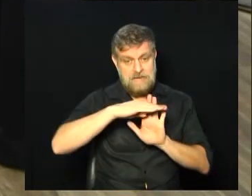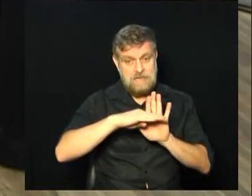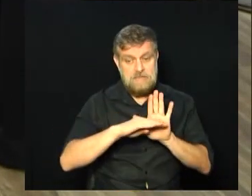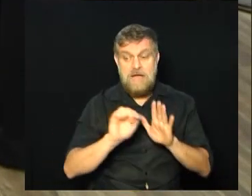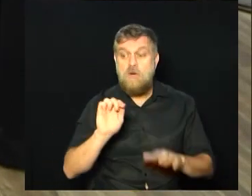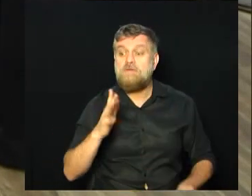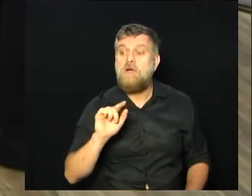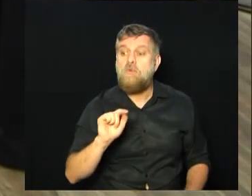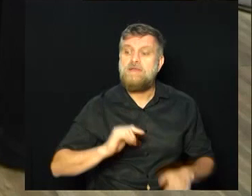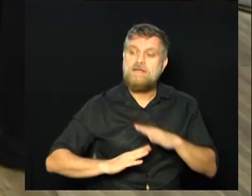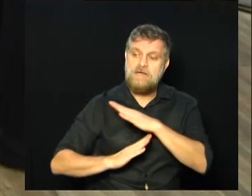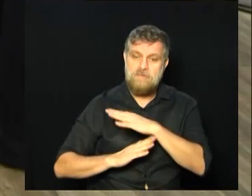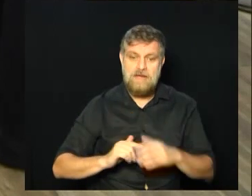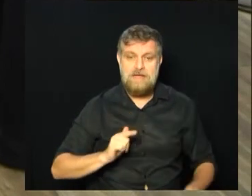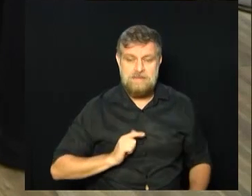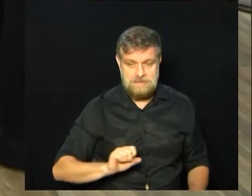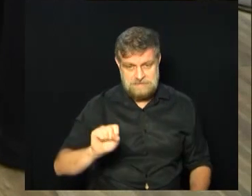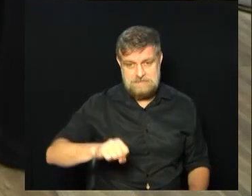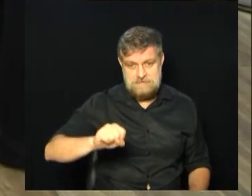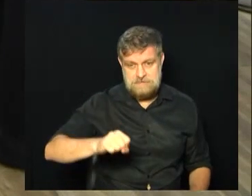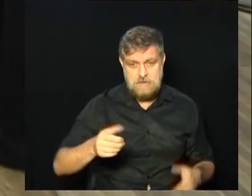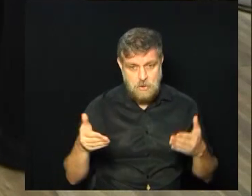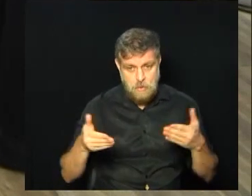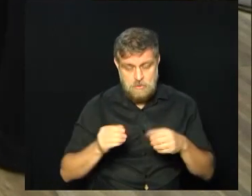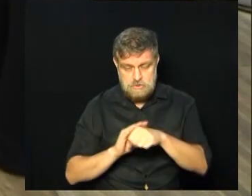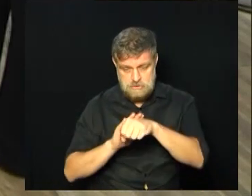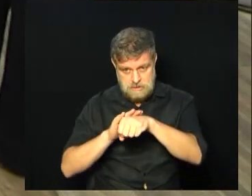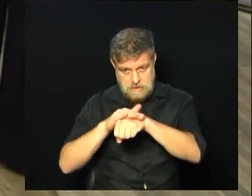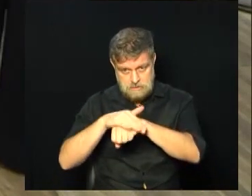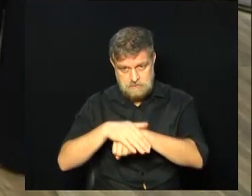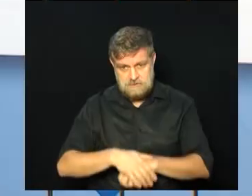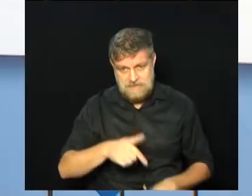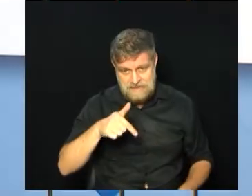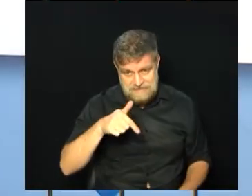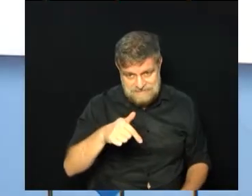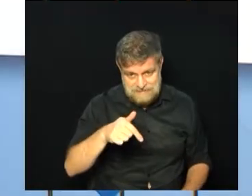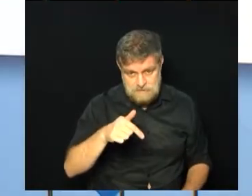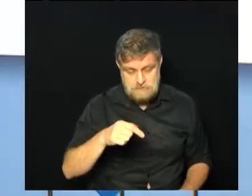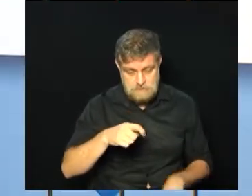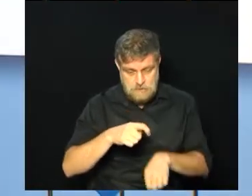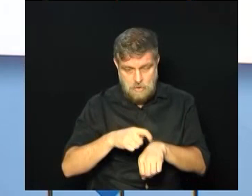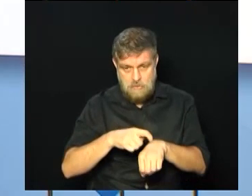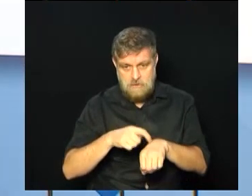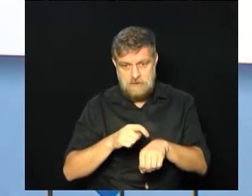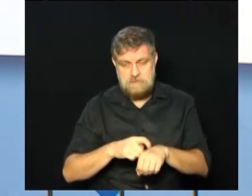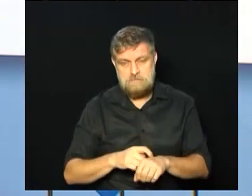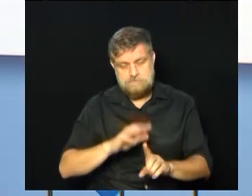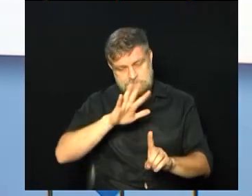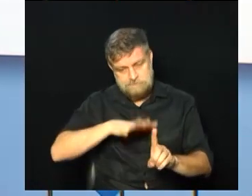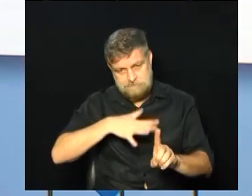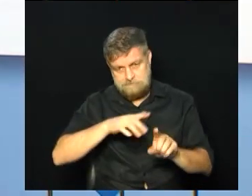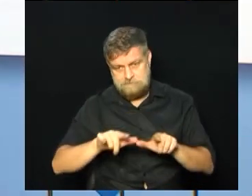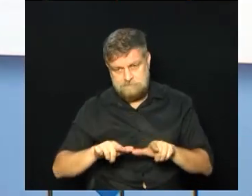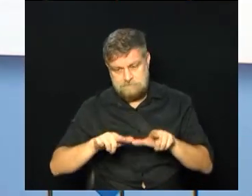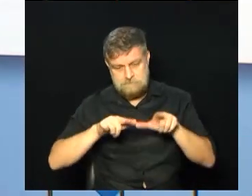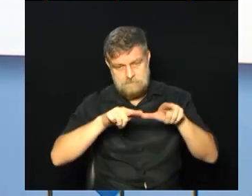né? A gente tem um evento aqui hoje à noite, às 7 horas, falando da solenidade que vai ser a entrega